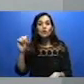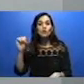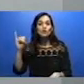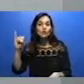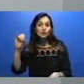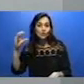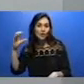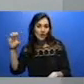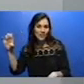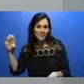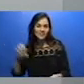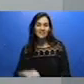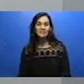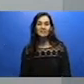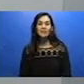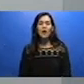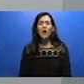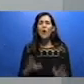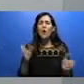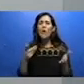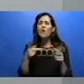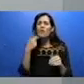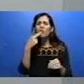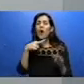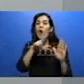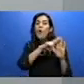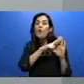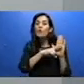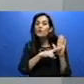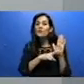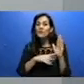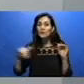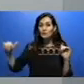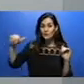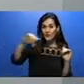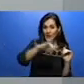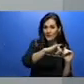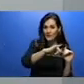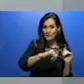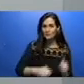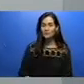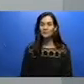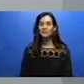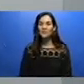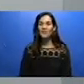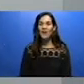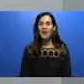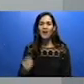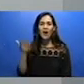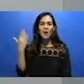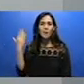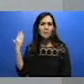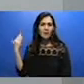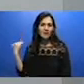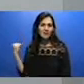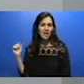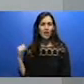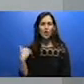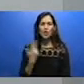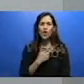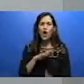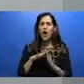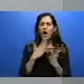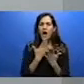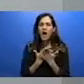vamos falar um pouquinho sobre o roteiro de viagem, guia de viagem. Há um tempo, em algumas aulas,